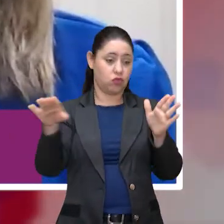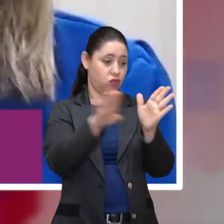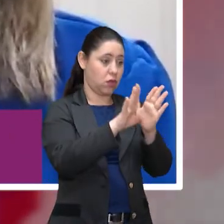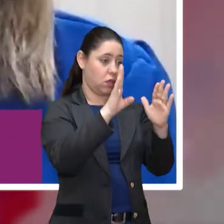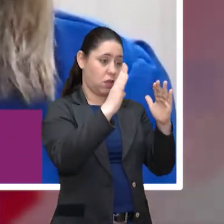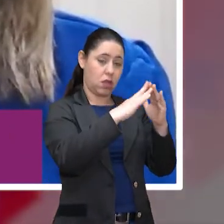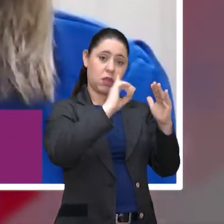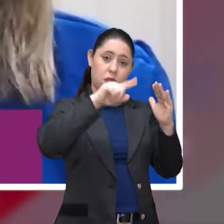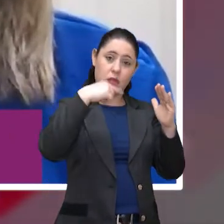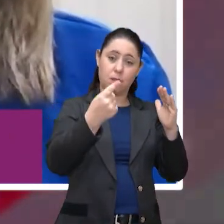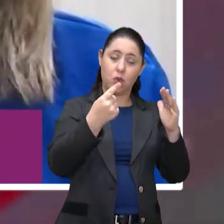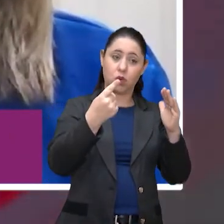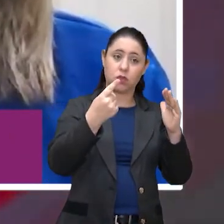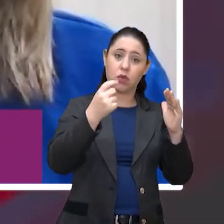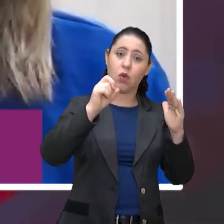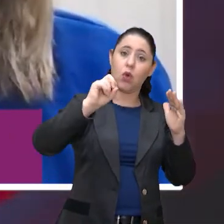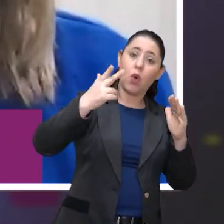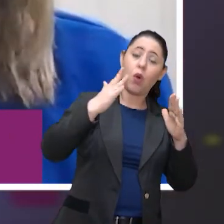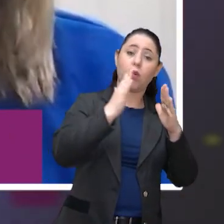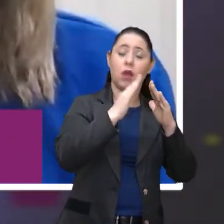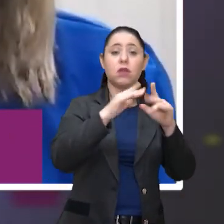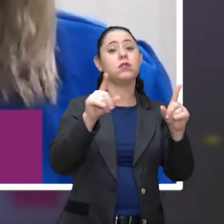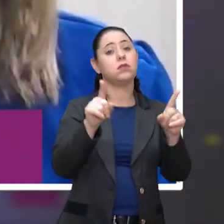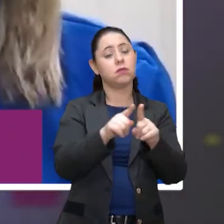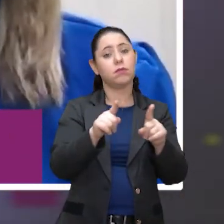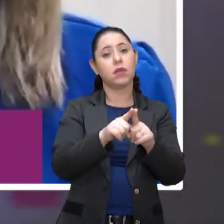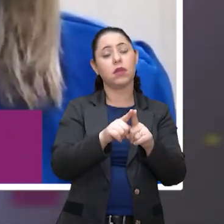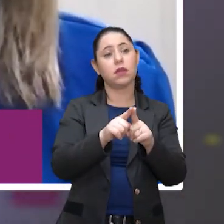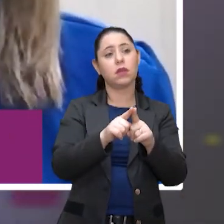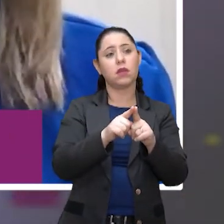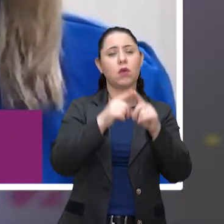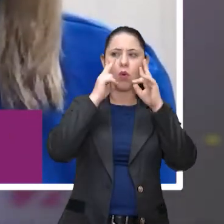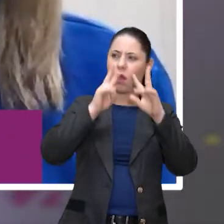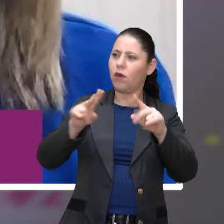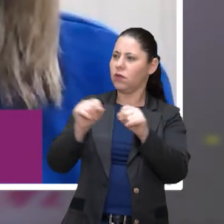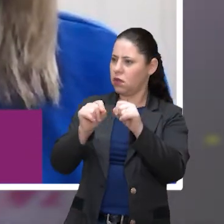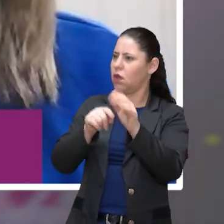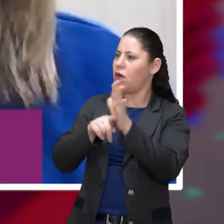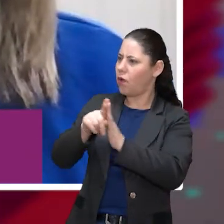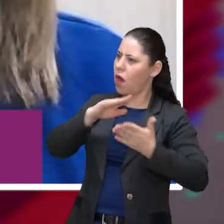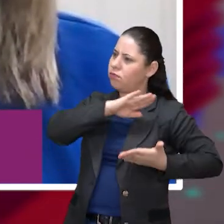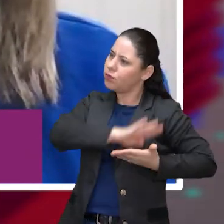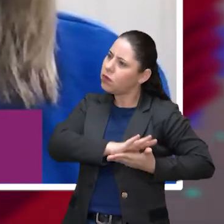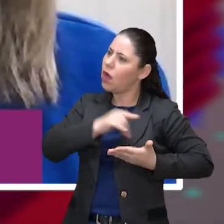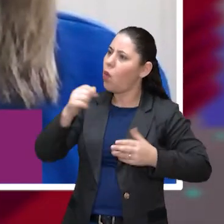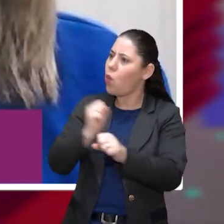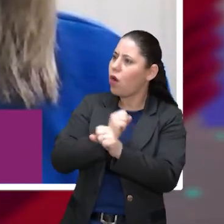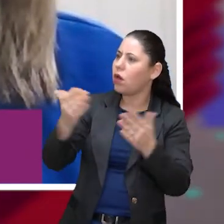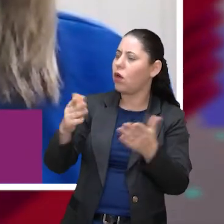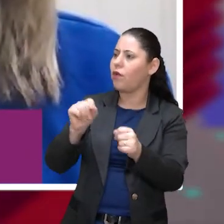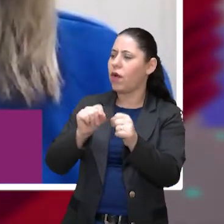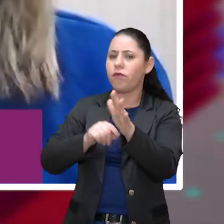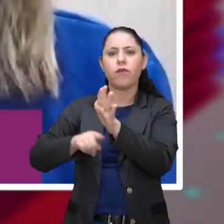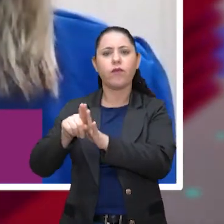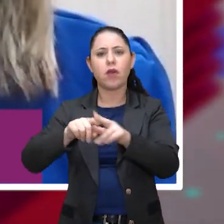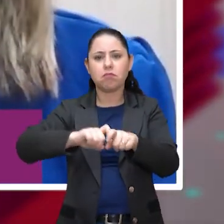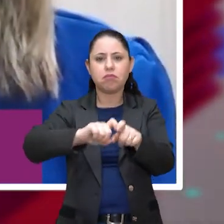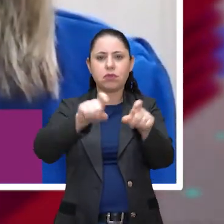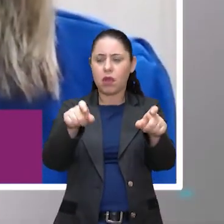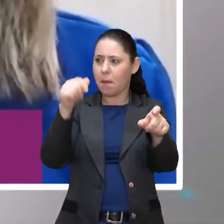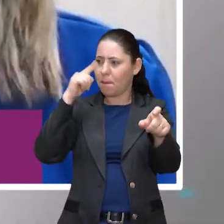casa, depois que eu via, ou na própria casa, e olha, você já fez a mamografia esse ano? Você já